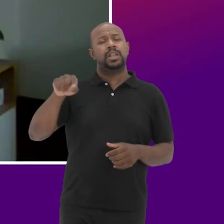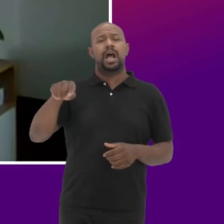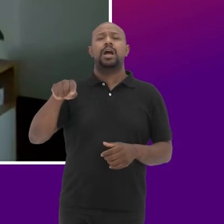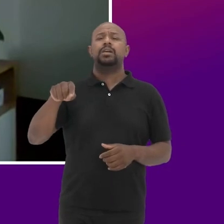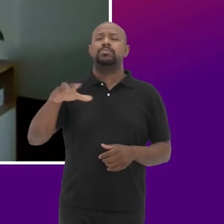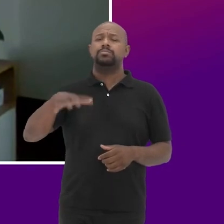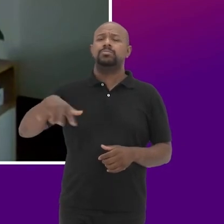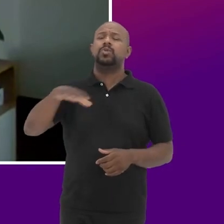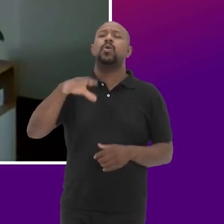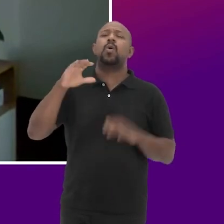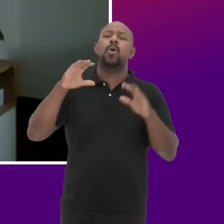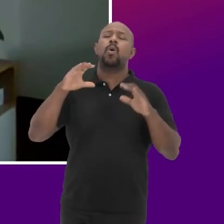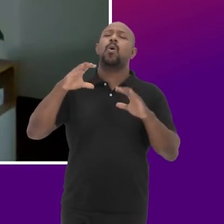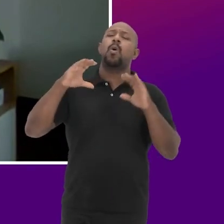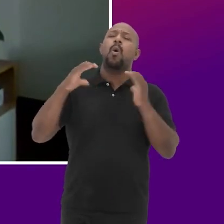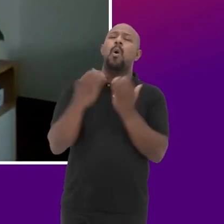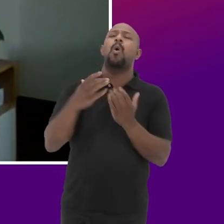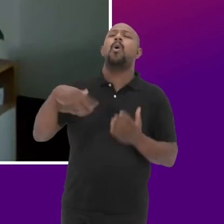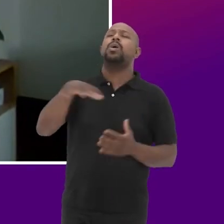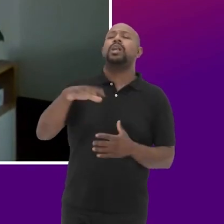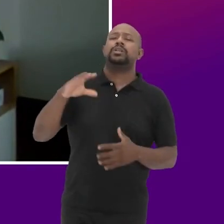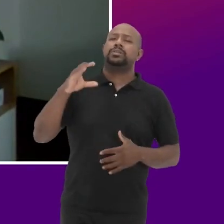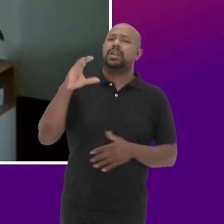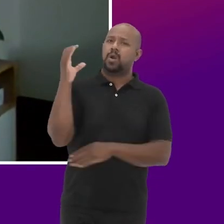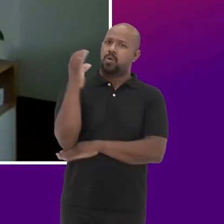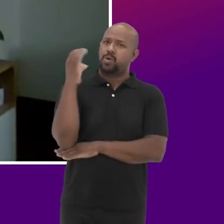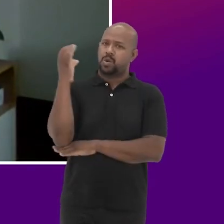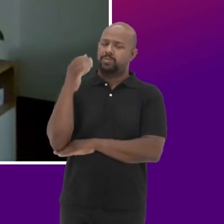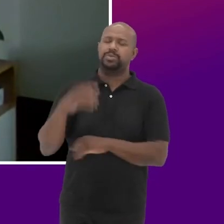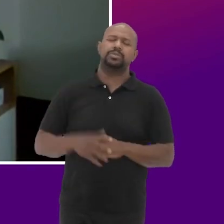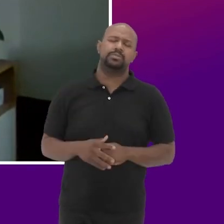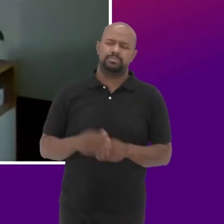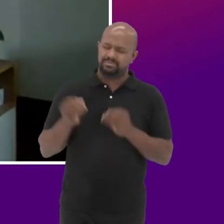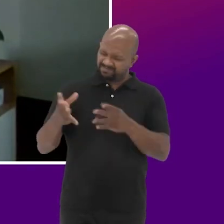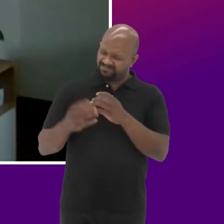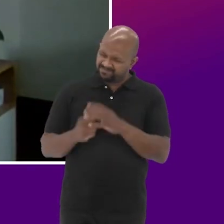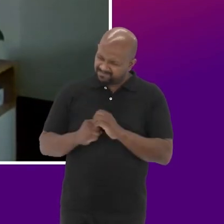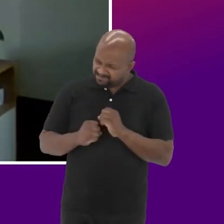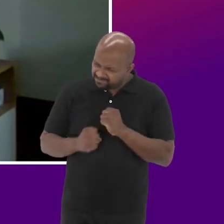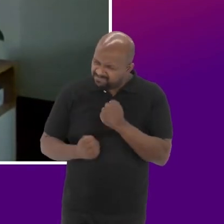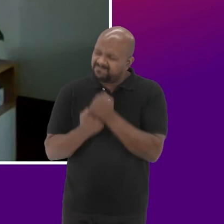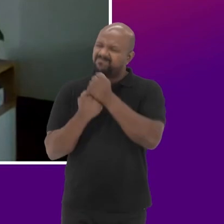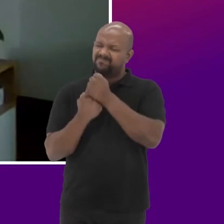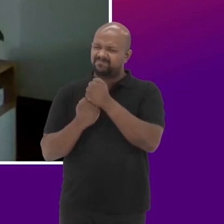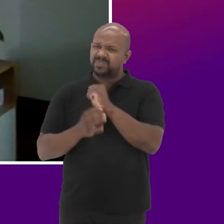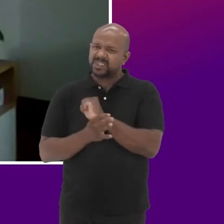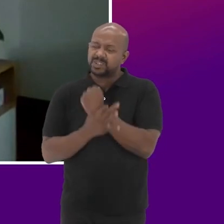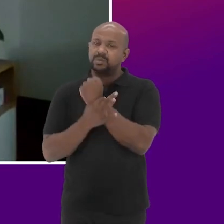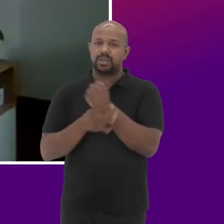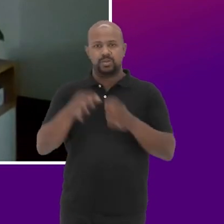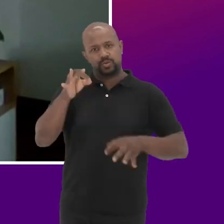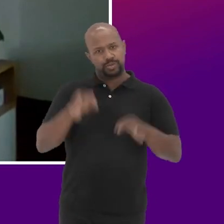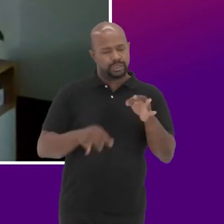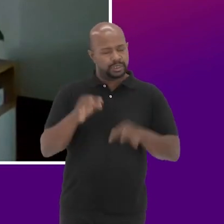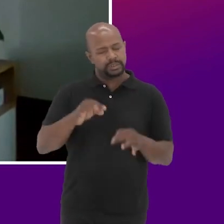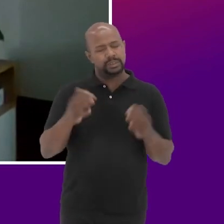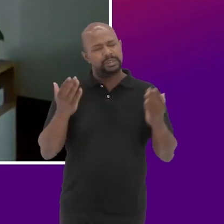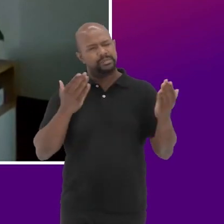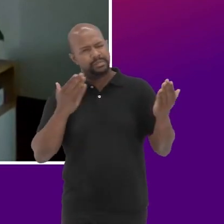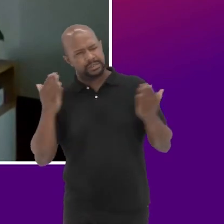da Colômbia. E vamos tentar dar essa segurança jurídica em